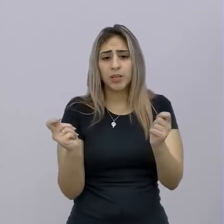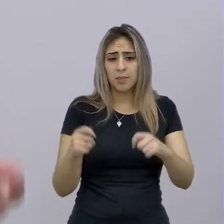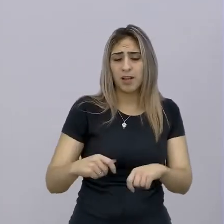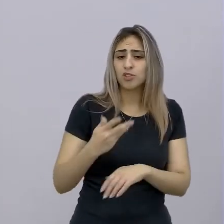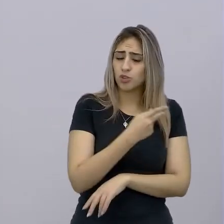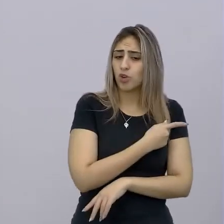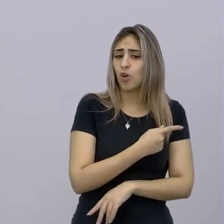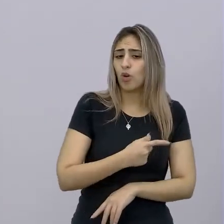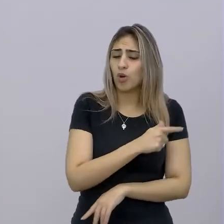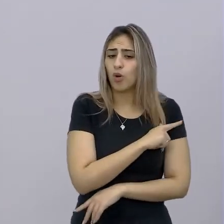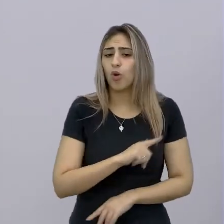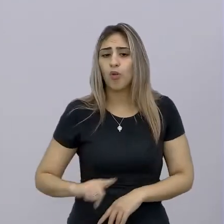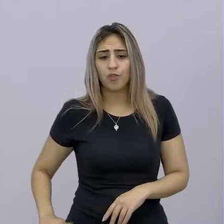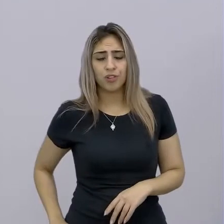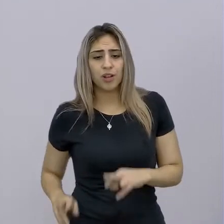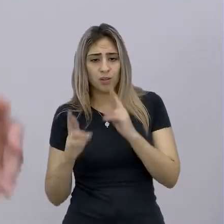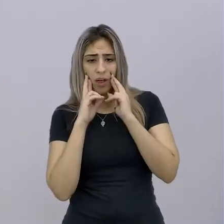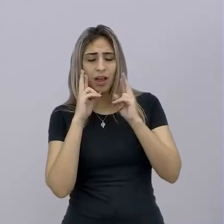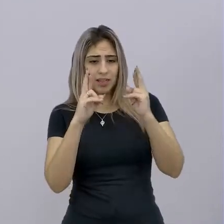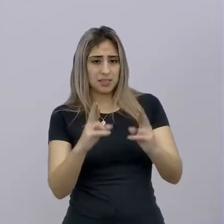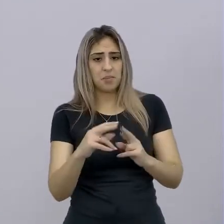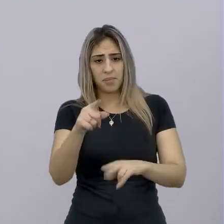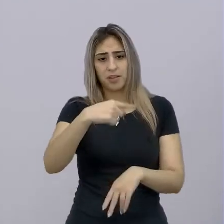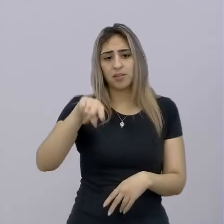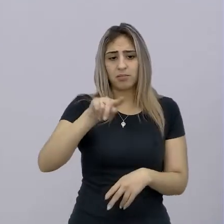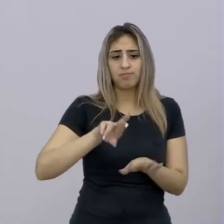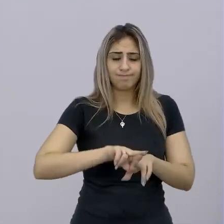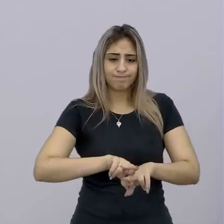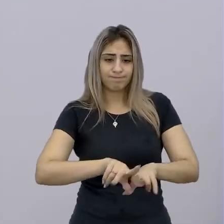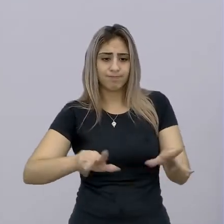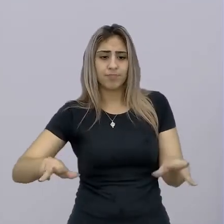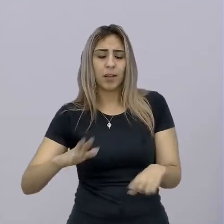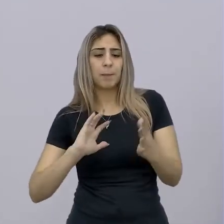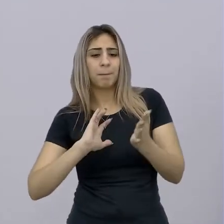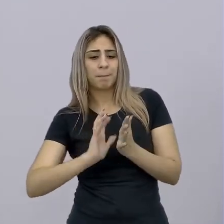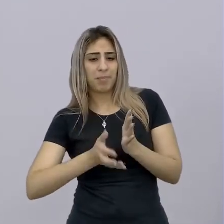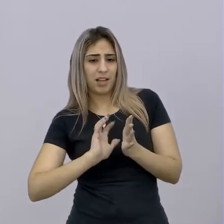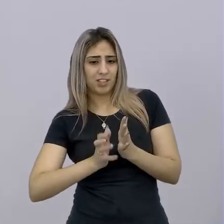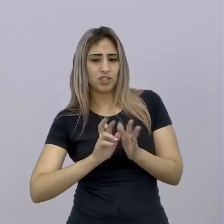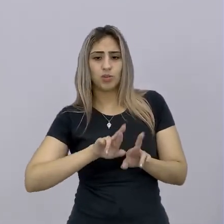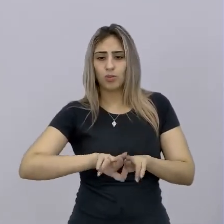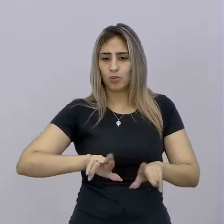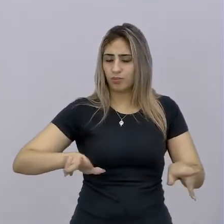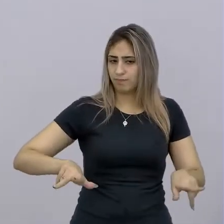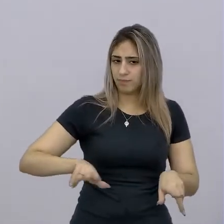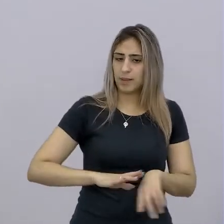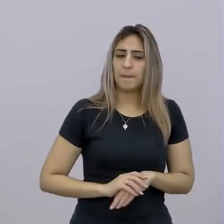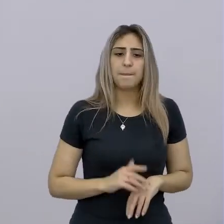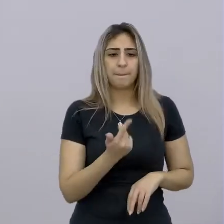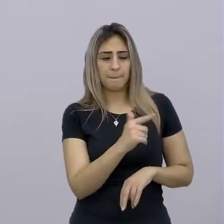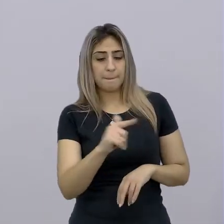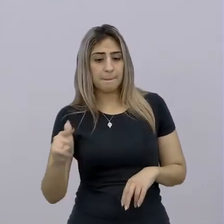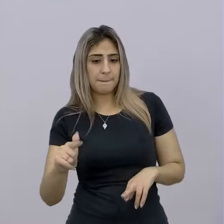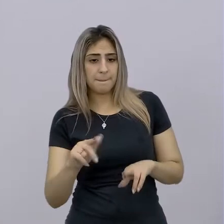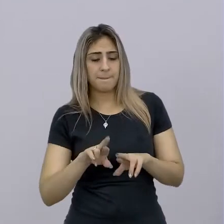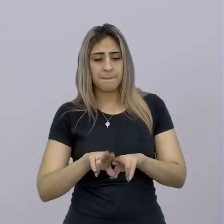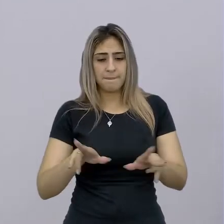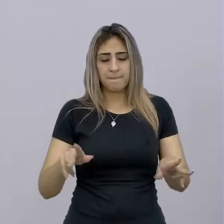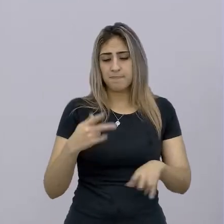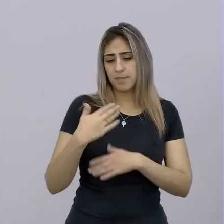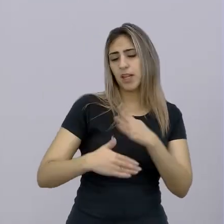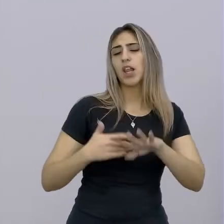de governabilidade a despeito dessa pluralidade de partidos, etc., né? Outros vão divergir